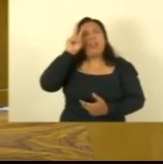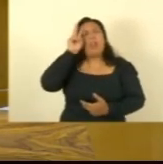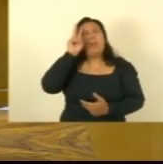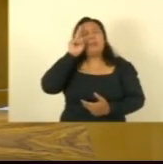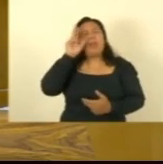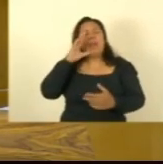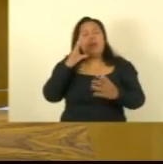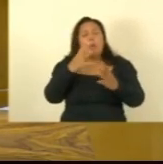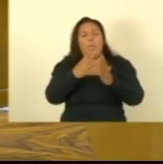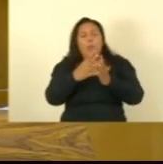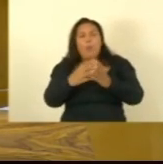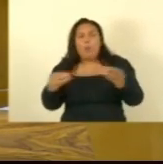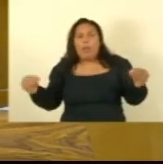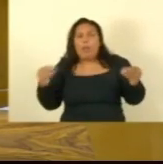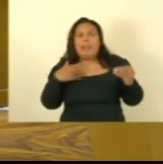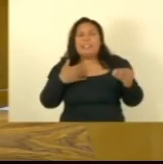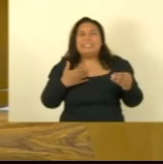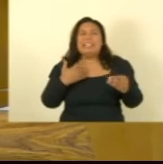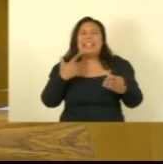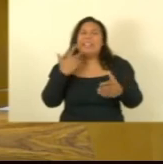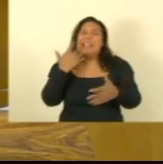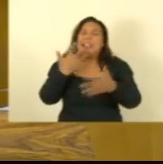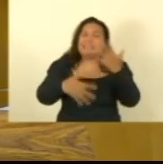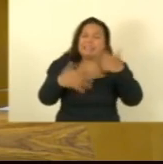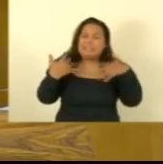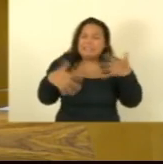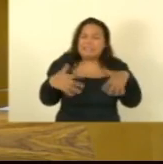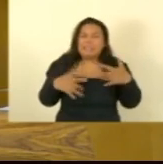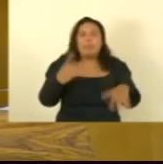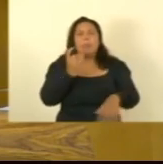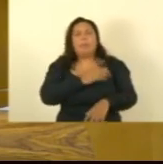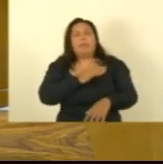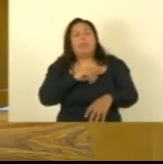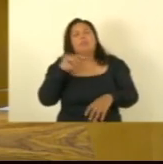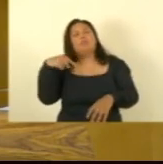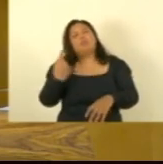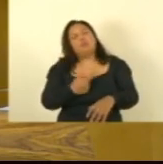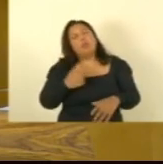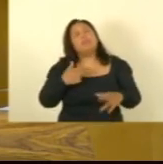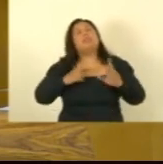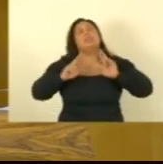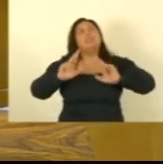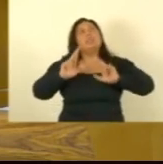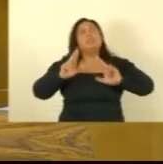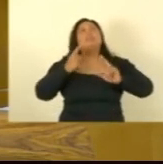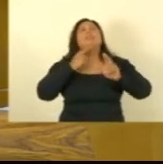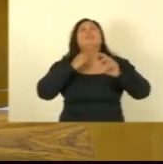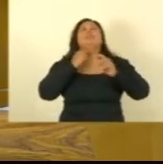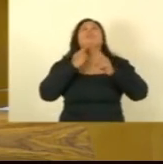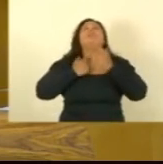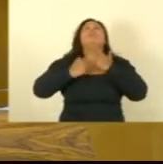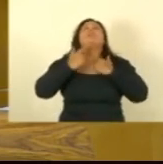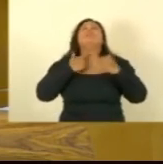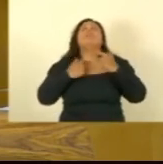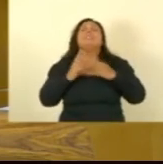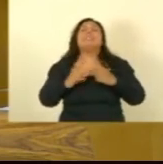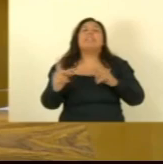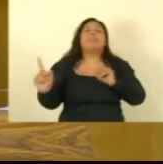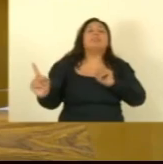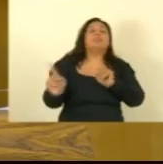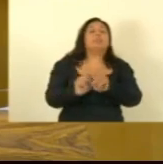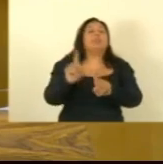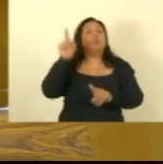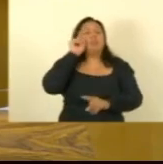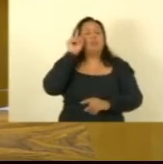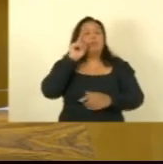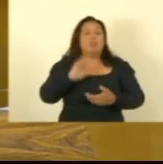nas ruas e estrada nos trouxe o pavor e o medo e nos faz desejá-la sempre perto, cotidianamente.